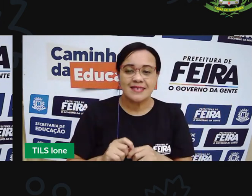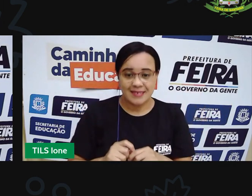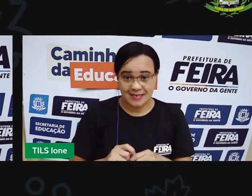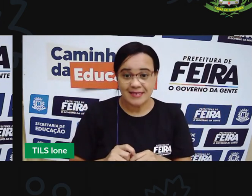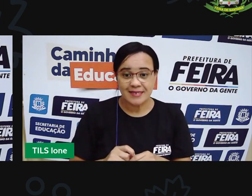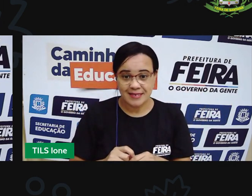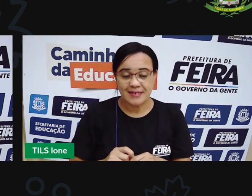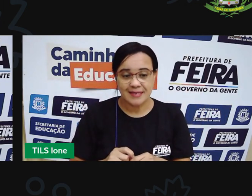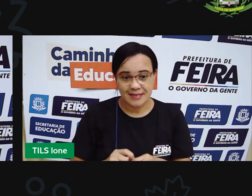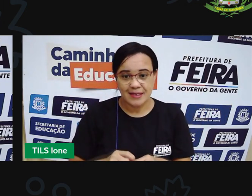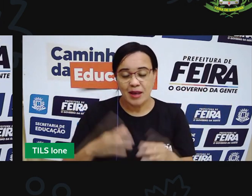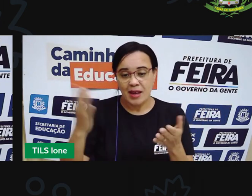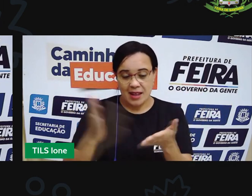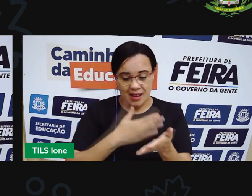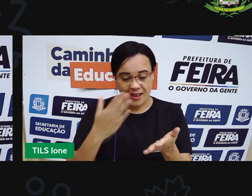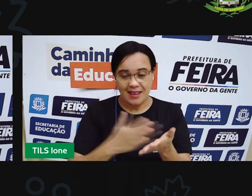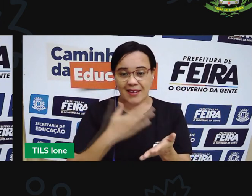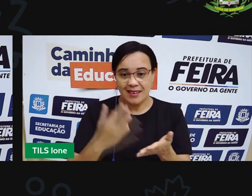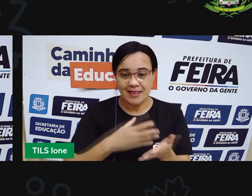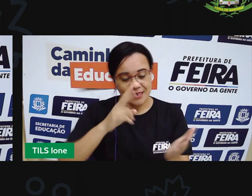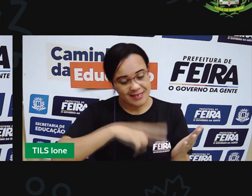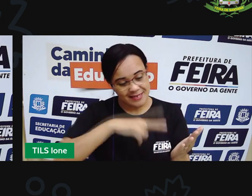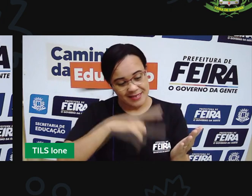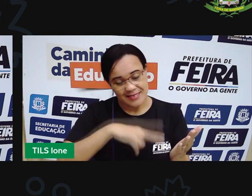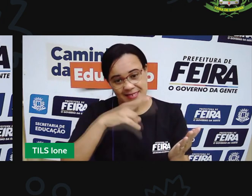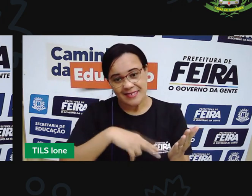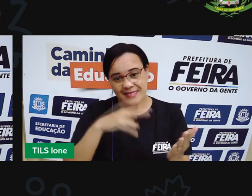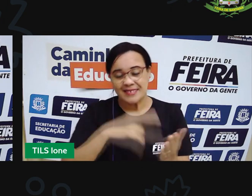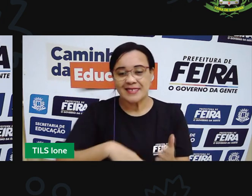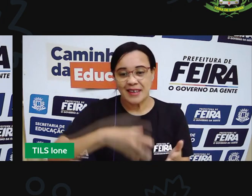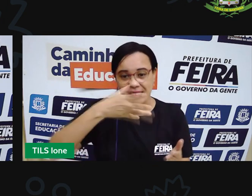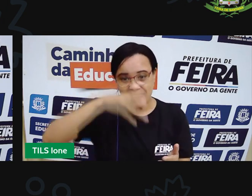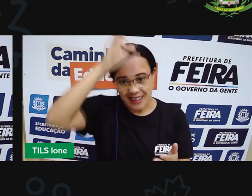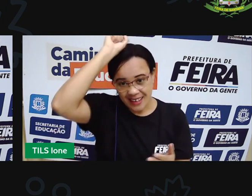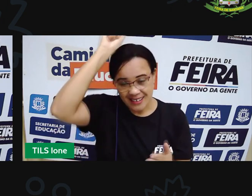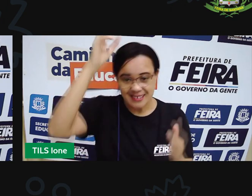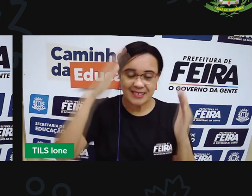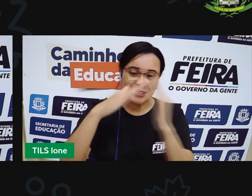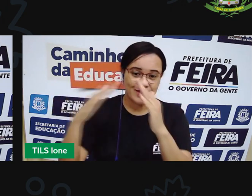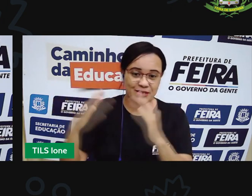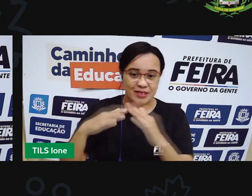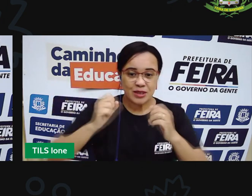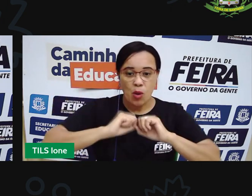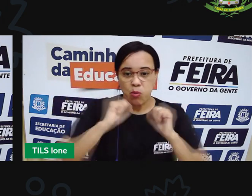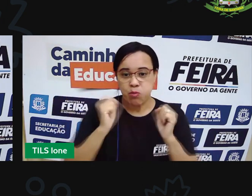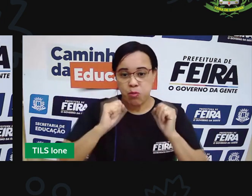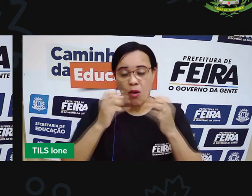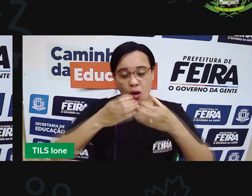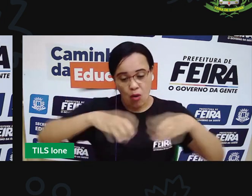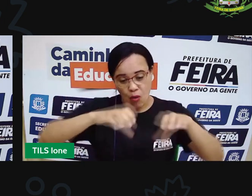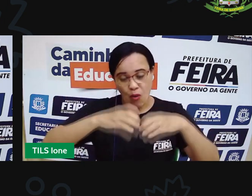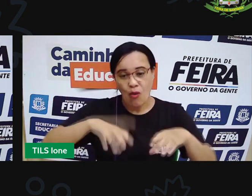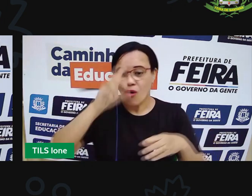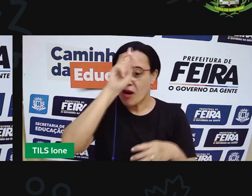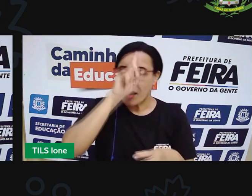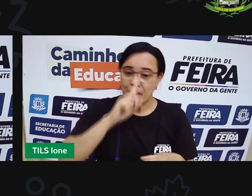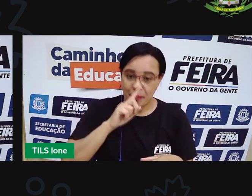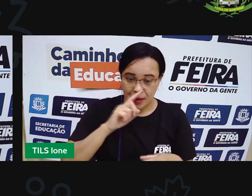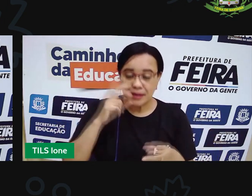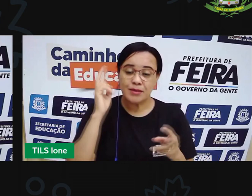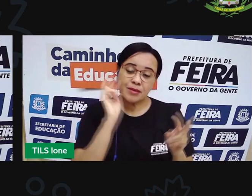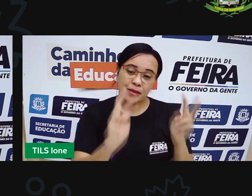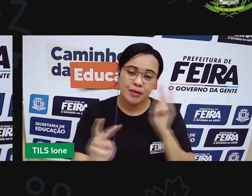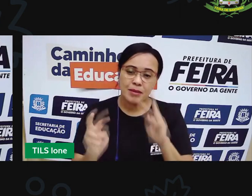leitura daquele livro A Galinha do Vizinho Bota Ovo Amarelinho. E a gente aprendeu que os ovos eles